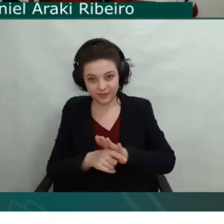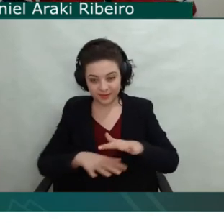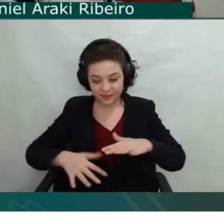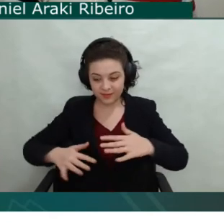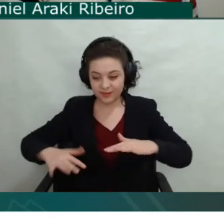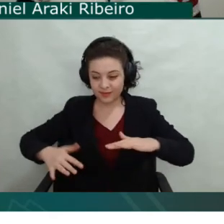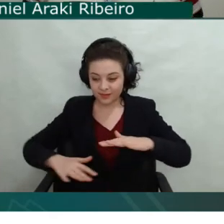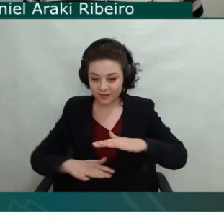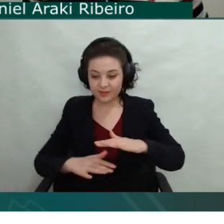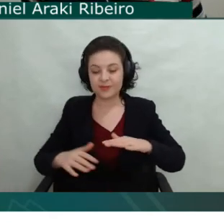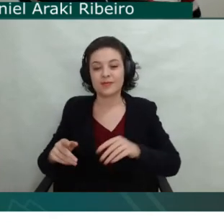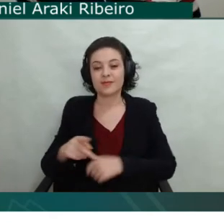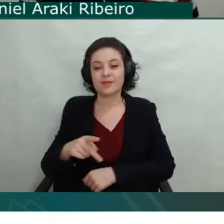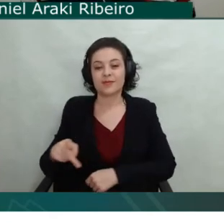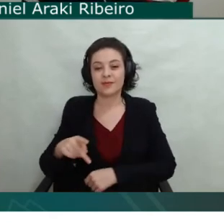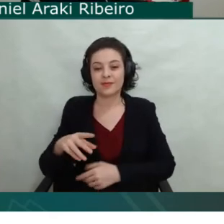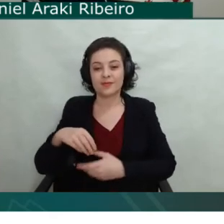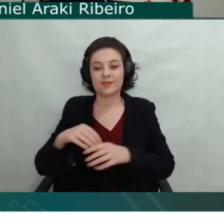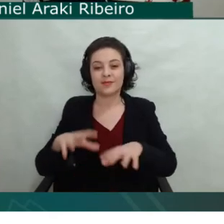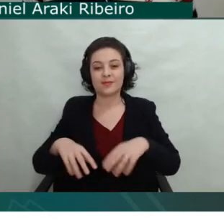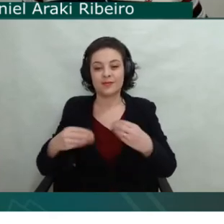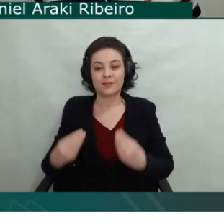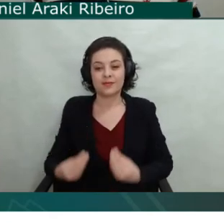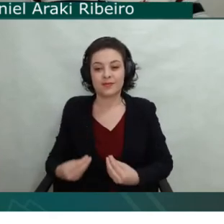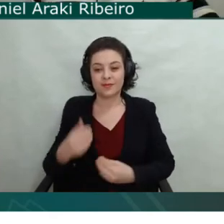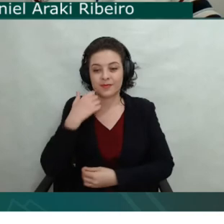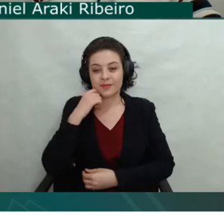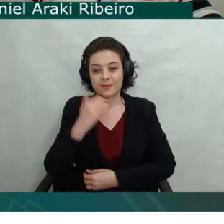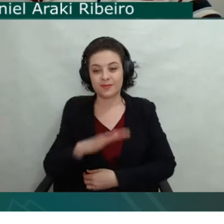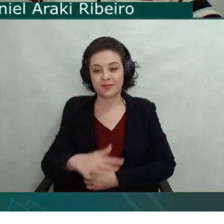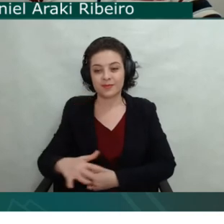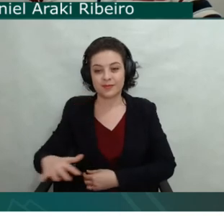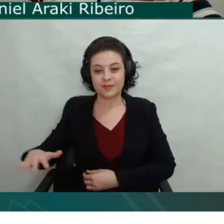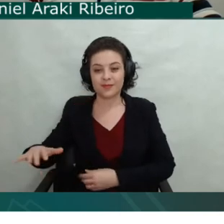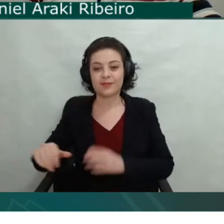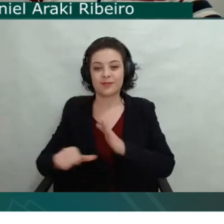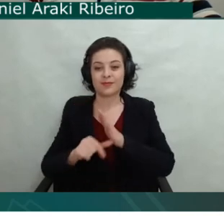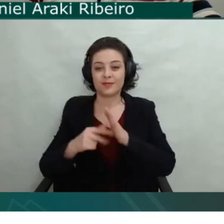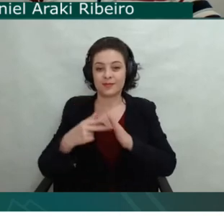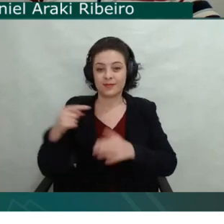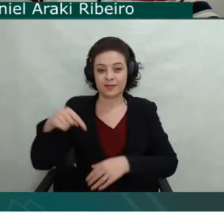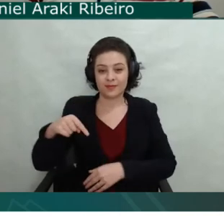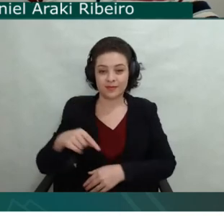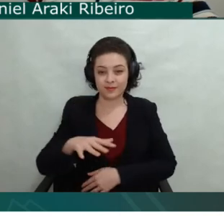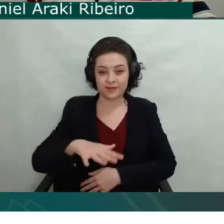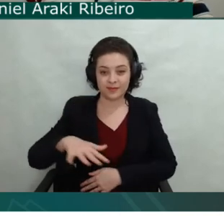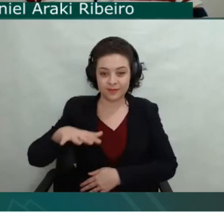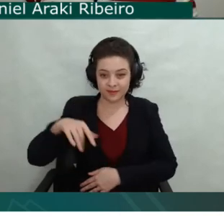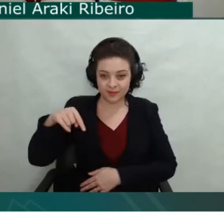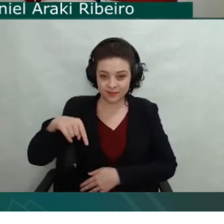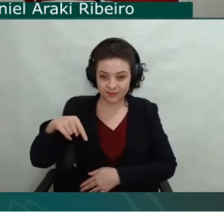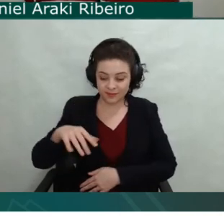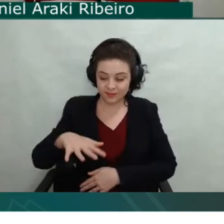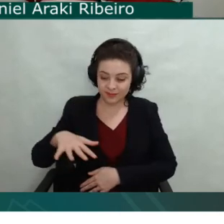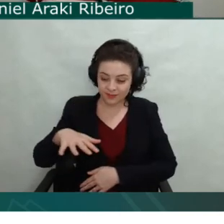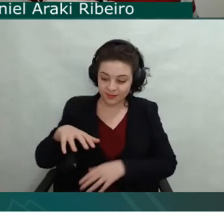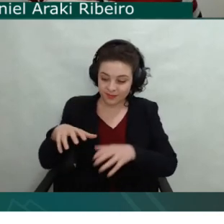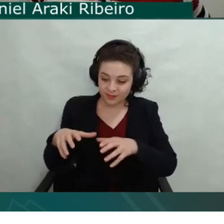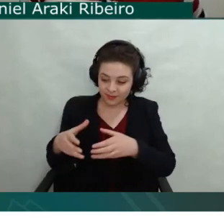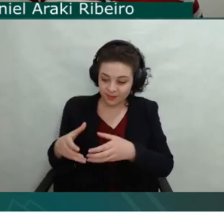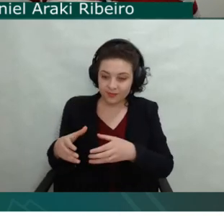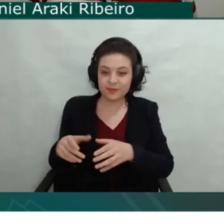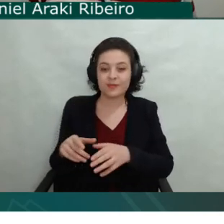Unifesp, do Departamento de Ciências do Mar, um dos pioneiros aqui do nosso departamento. Também tem uma linha de pesquisa